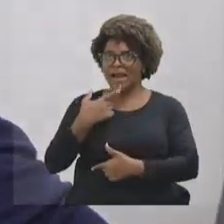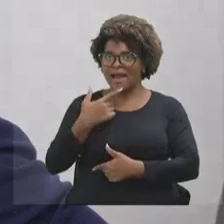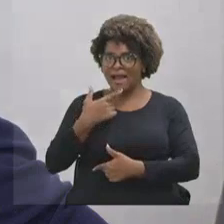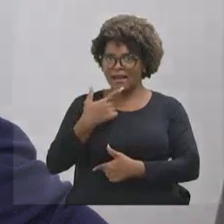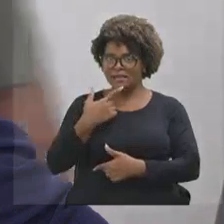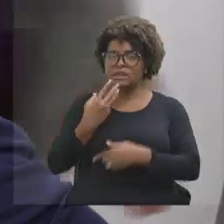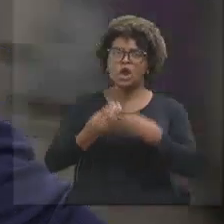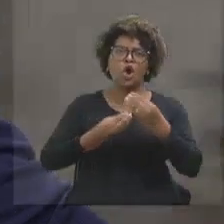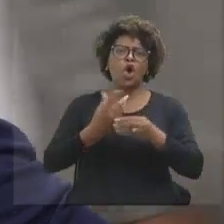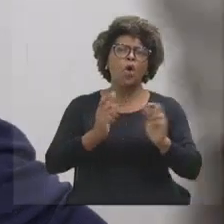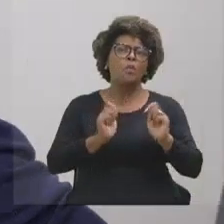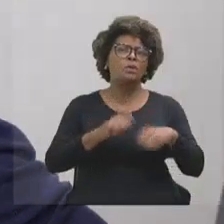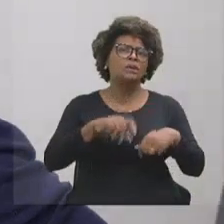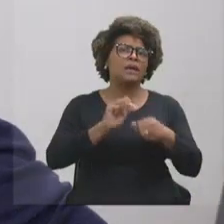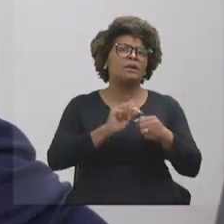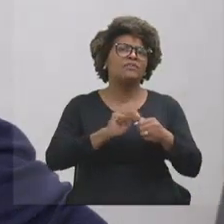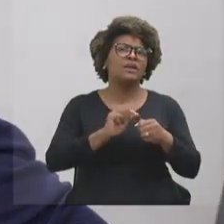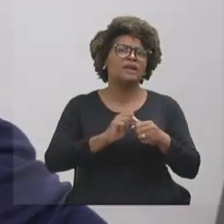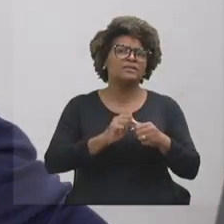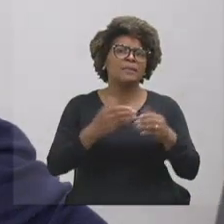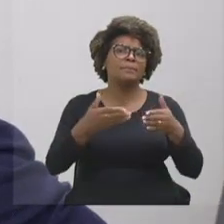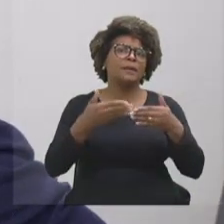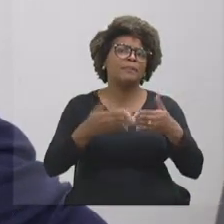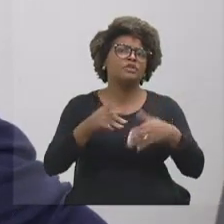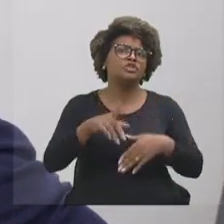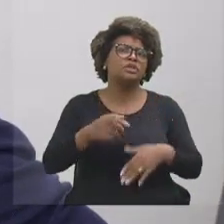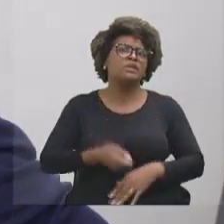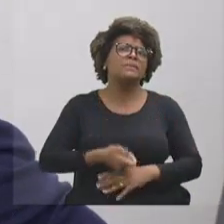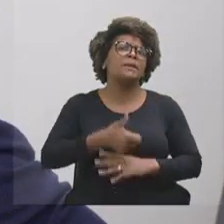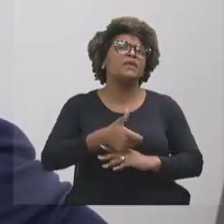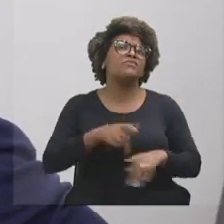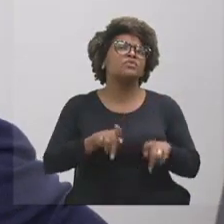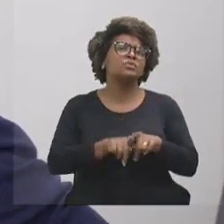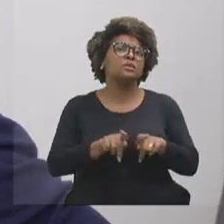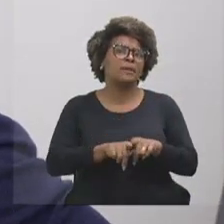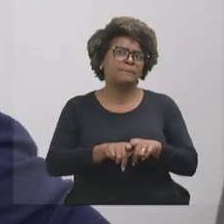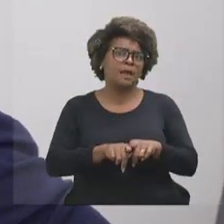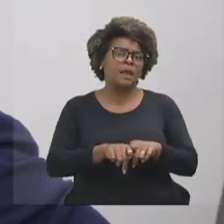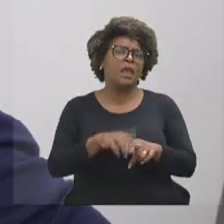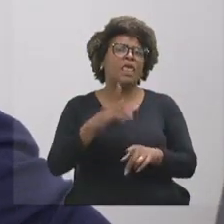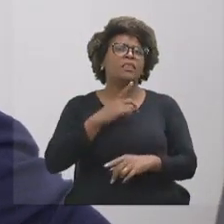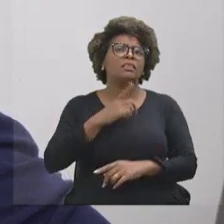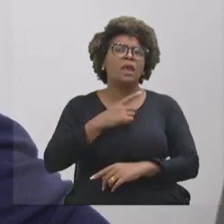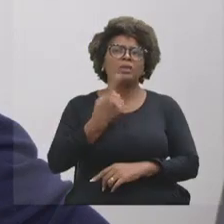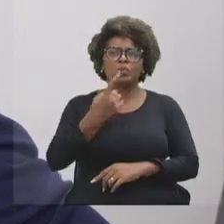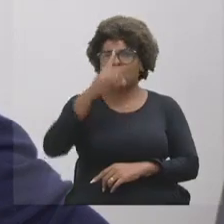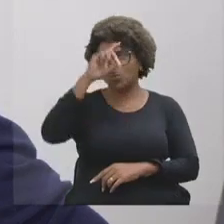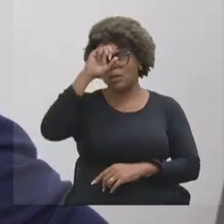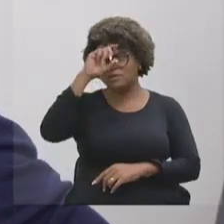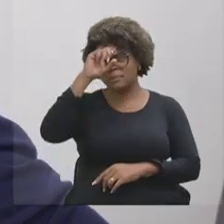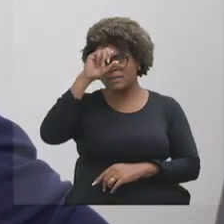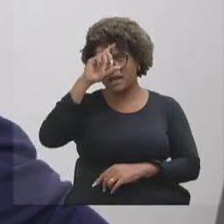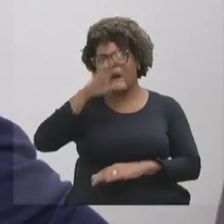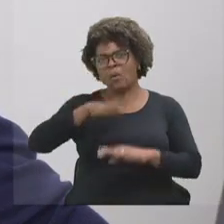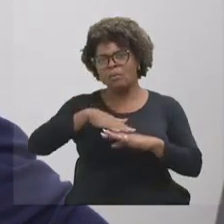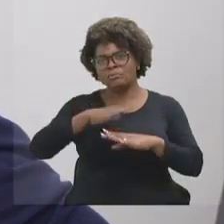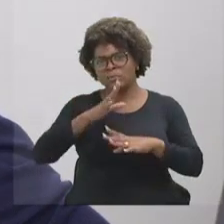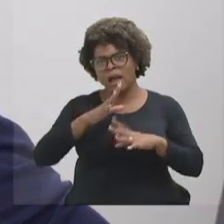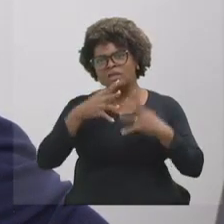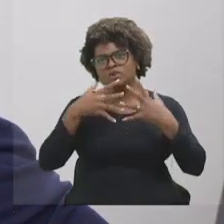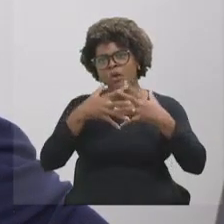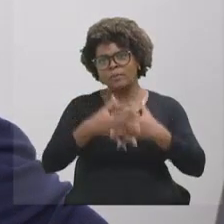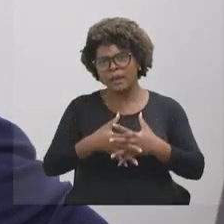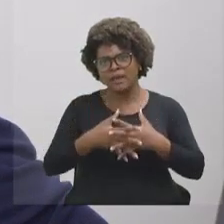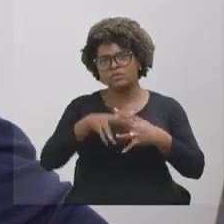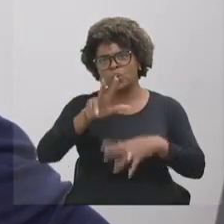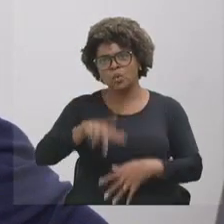essa esses benefícios também você também um hospital de alta complexidade igual de Itaúna a gente iniciou a hemodiálise já tem mais ou menos um